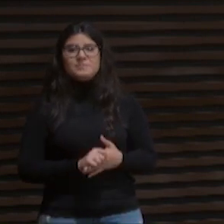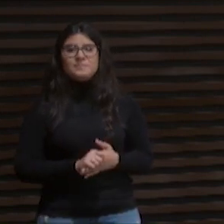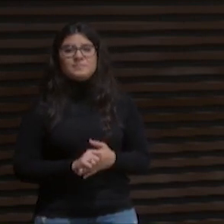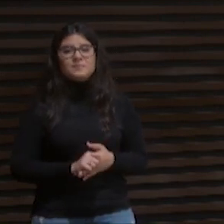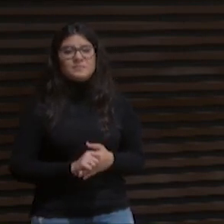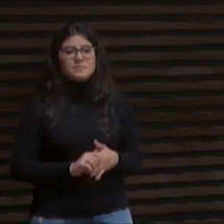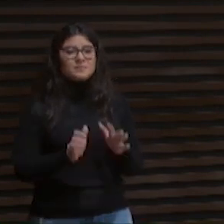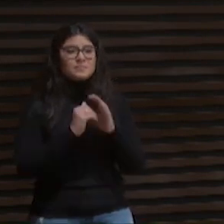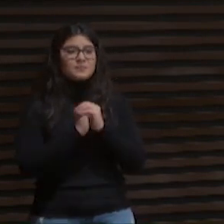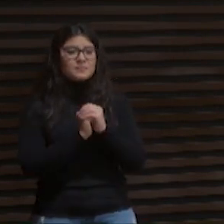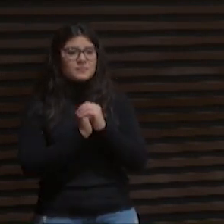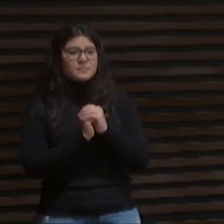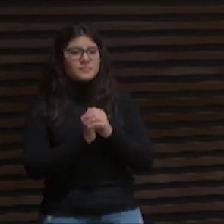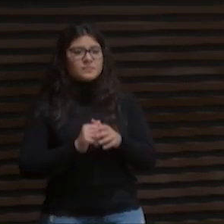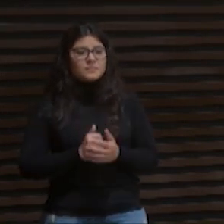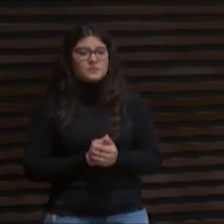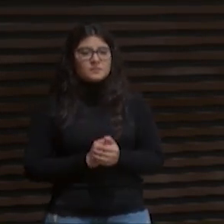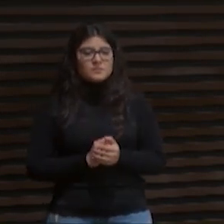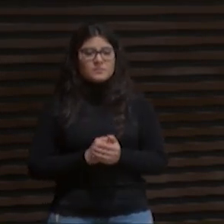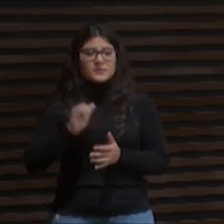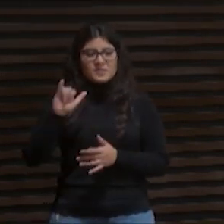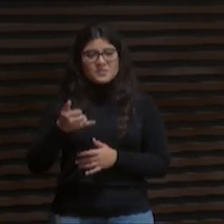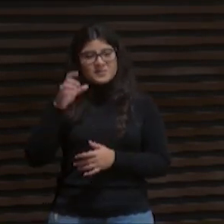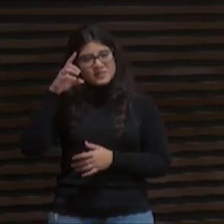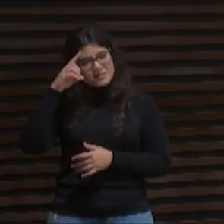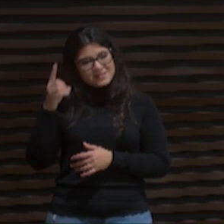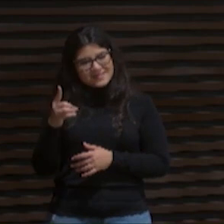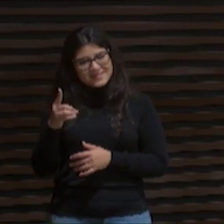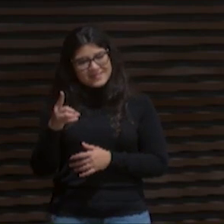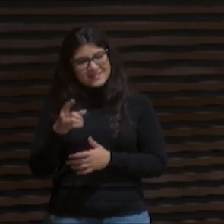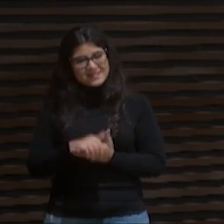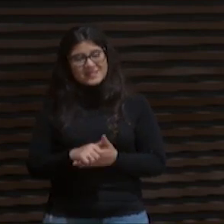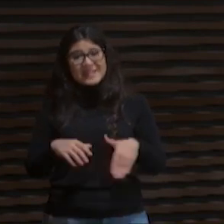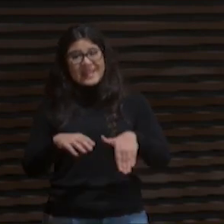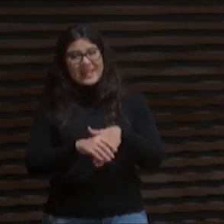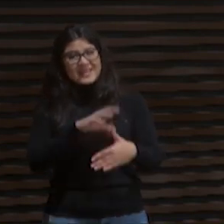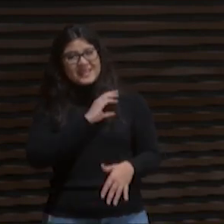sempre. Carpe diem em Cristo.